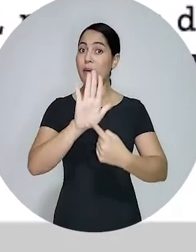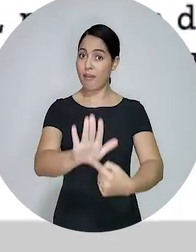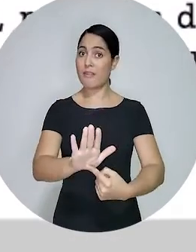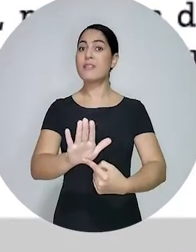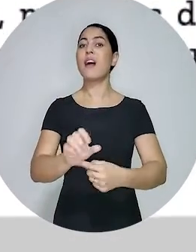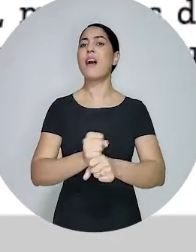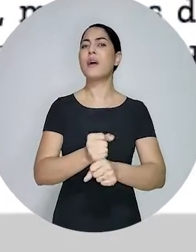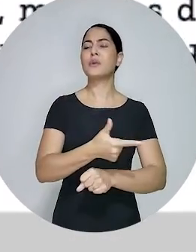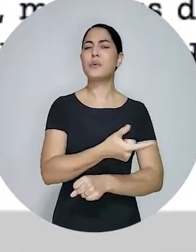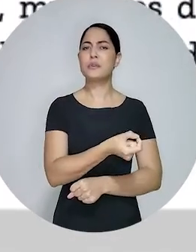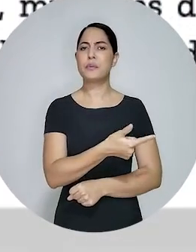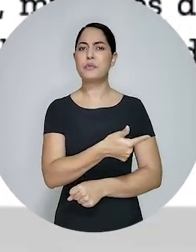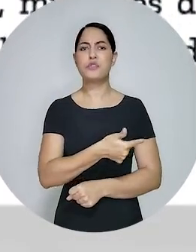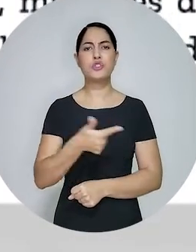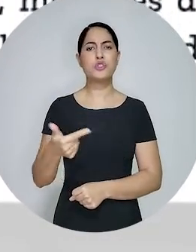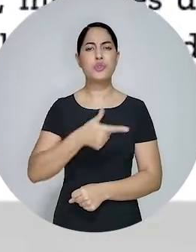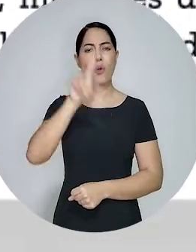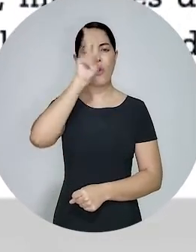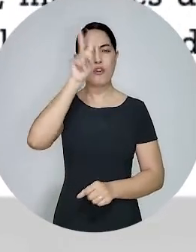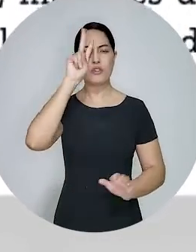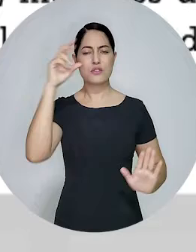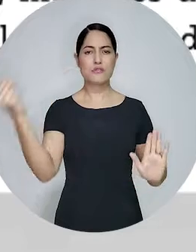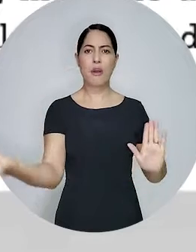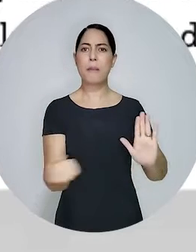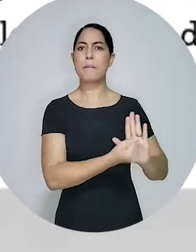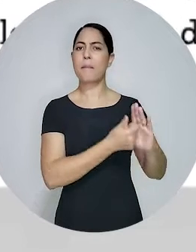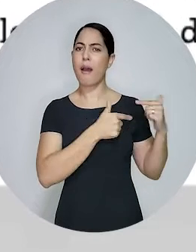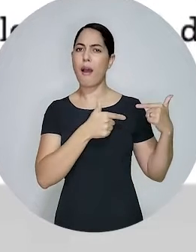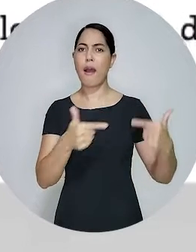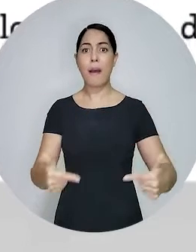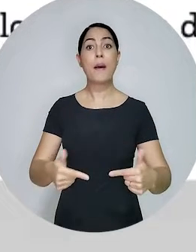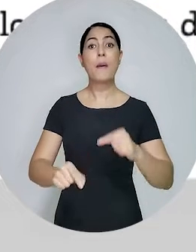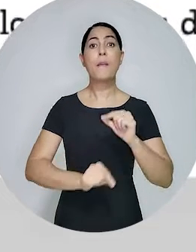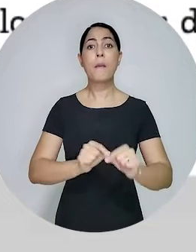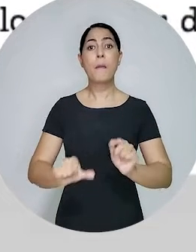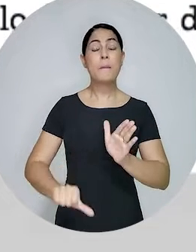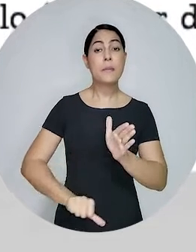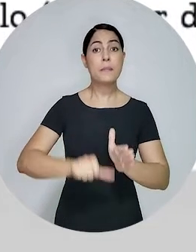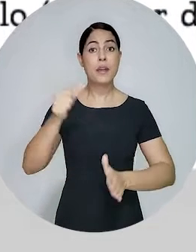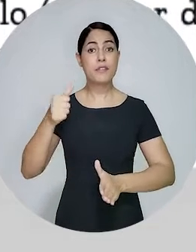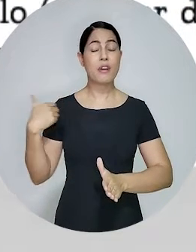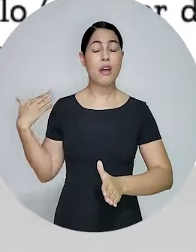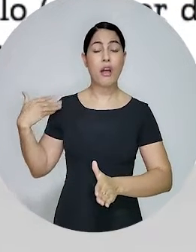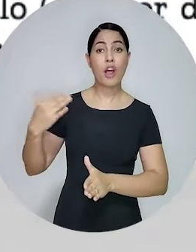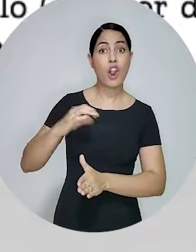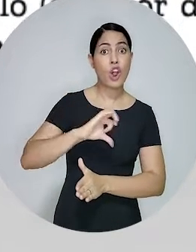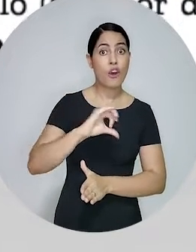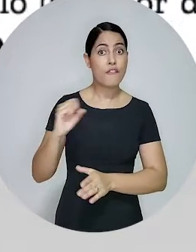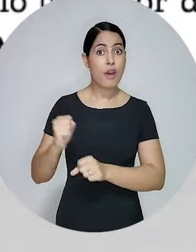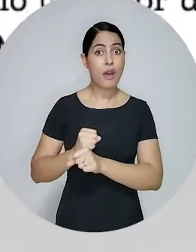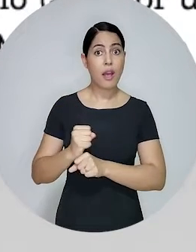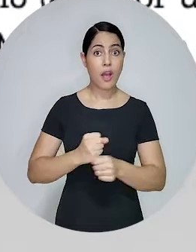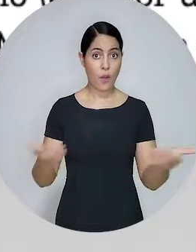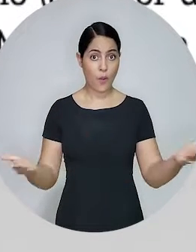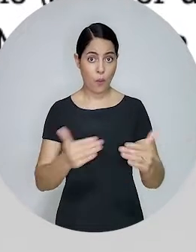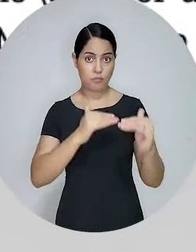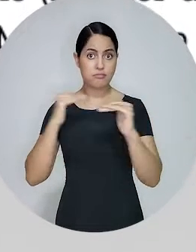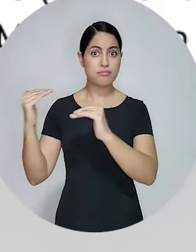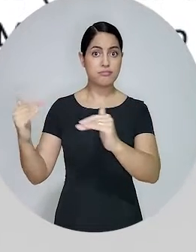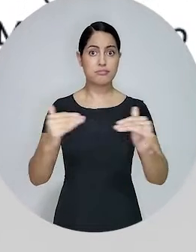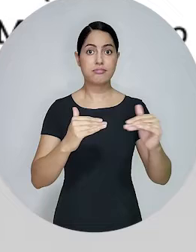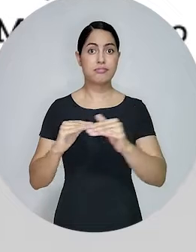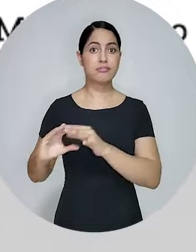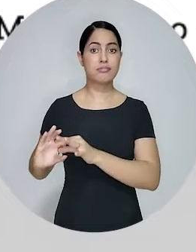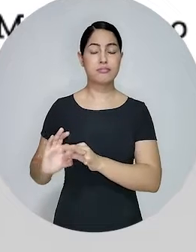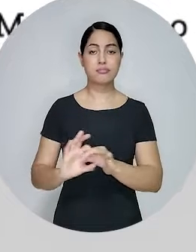A Ordem dos Advogados do Brasil alcançou em 2022 um patamar histórico. Pela primeira vez nos seus 90